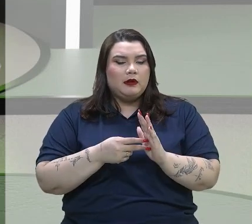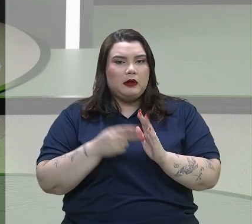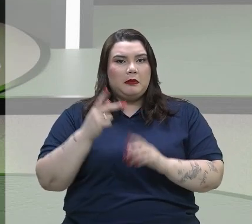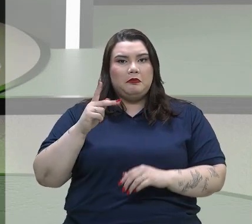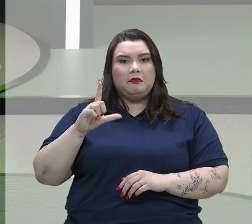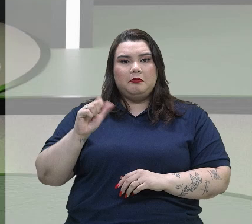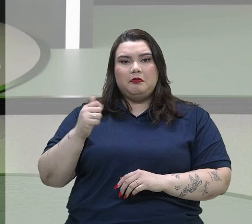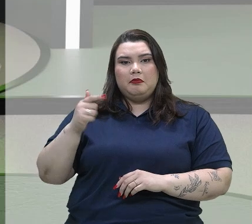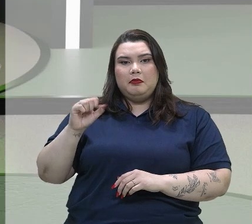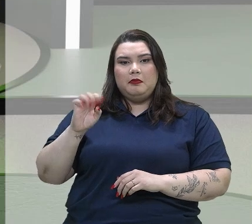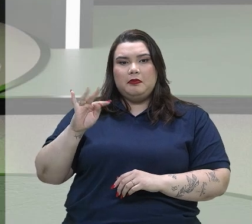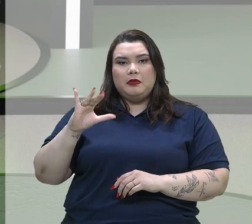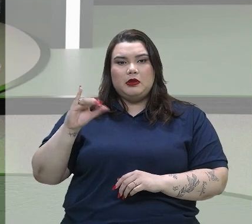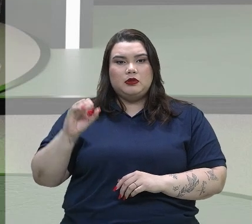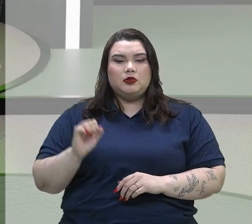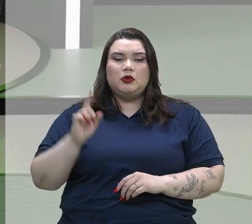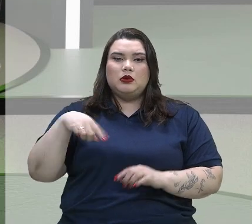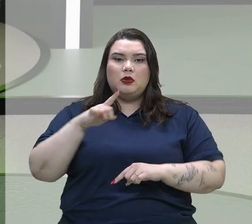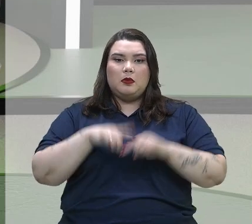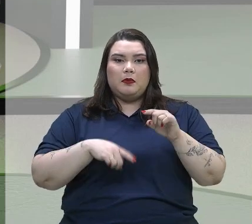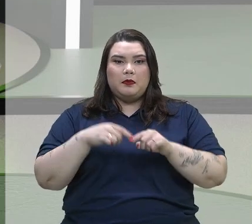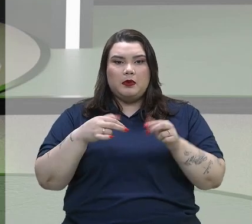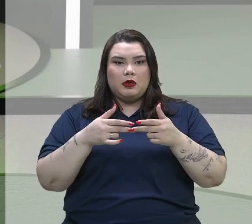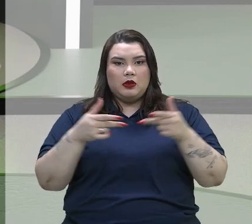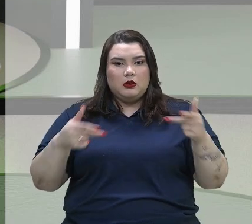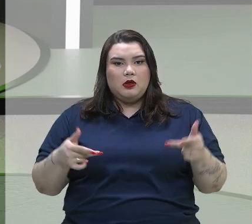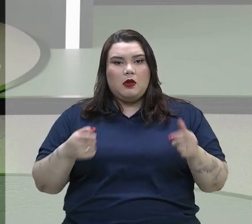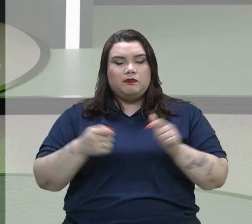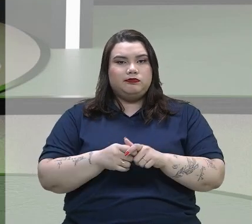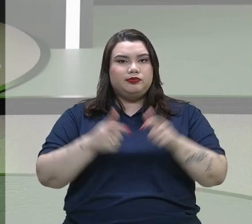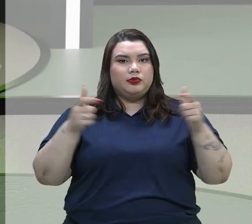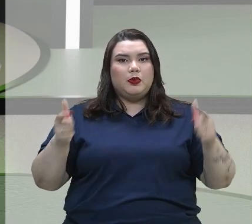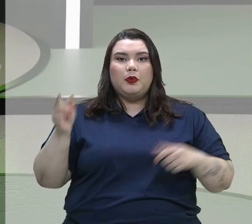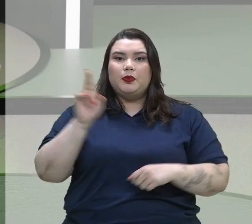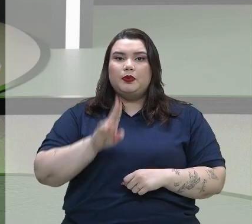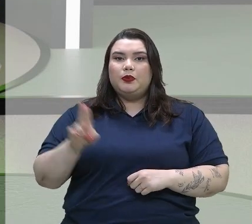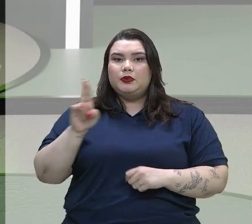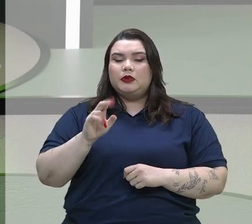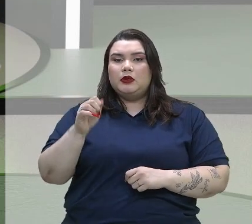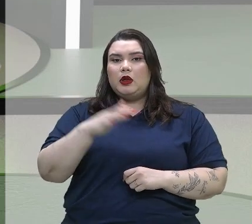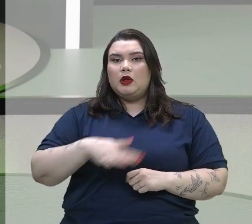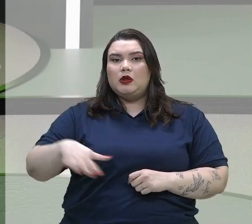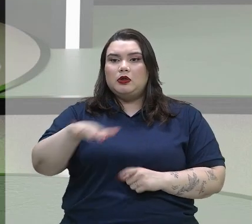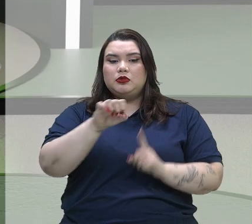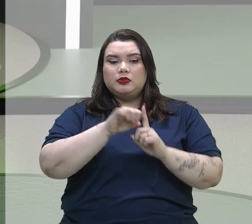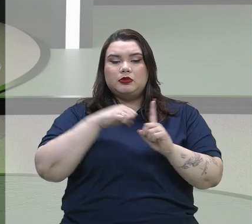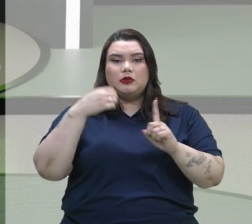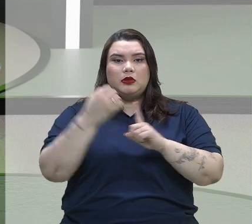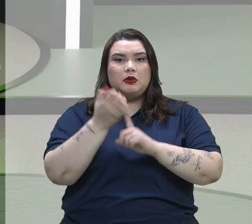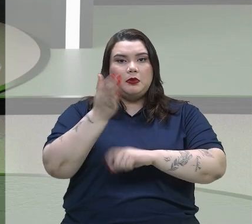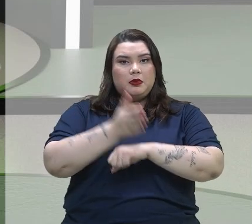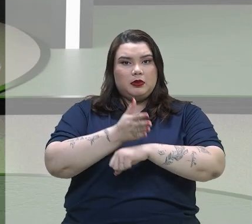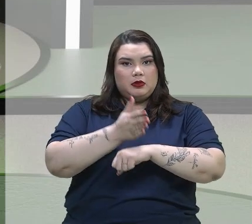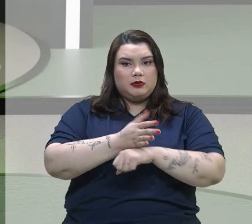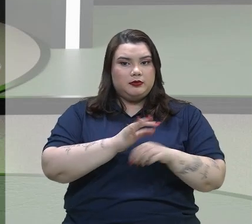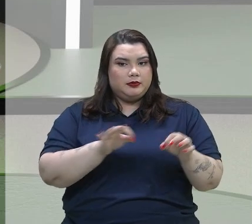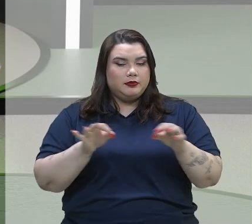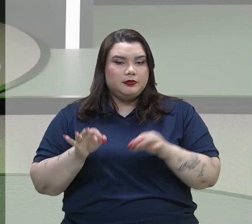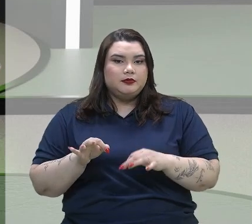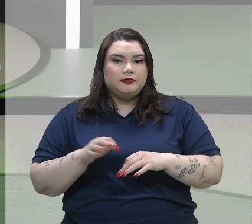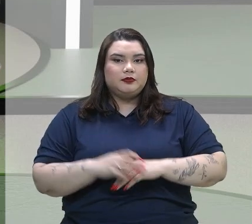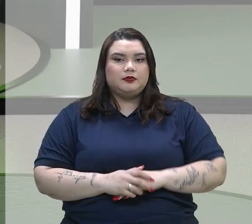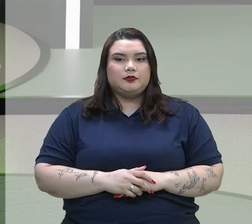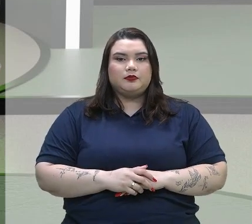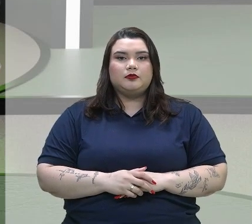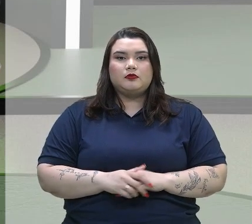são materiais poliméricos amplamente utilizados na sociedade moderna, né?